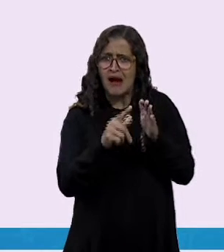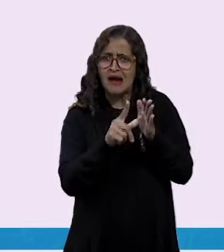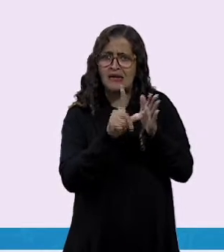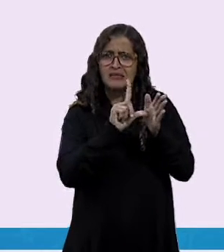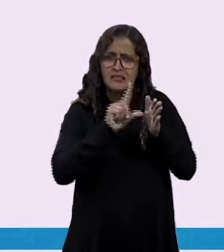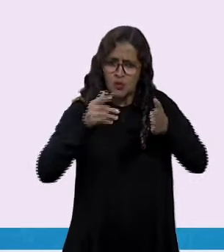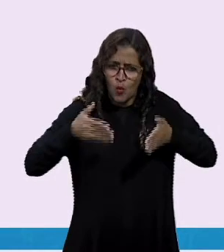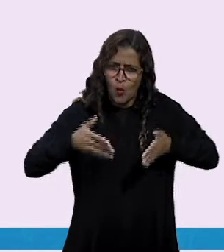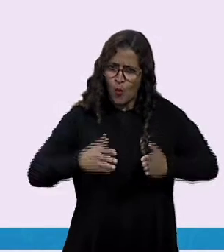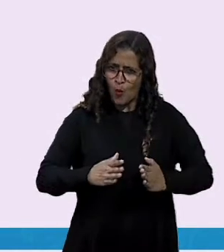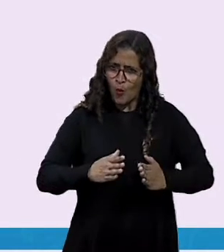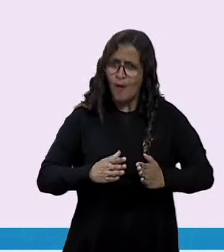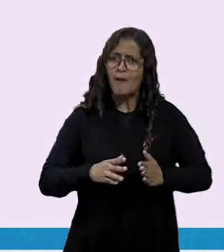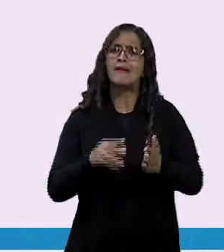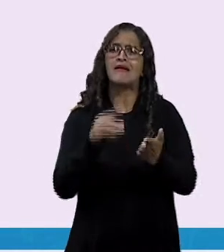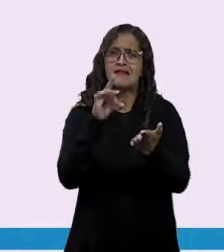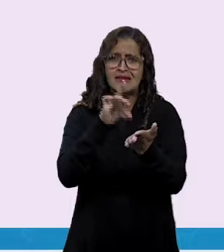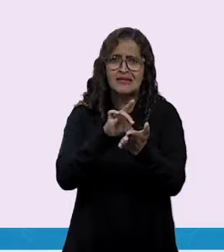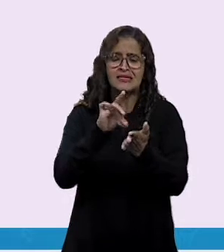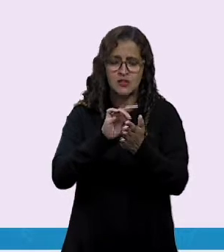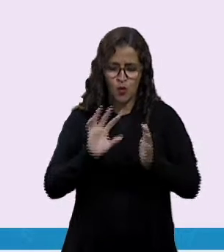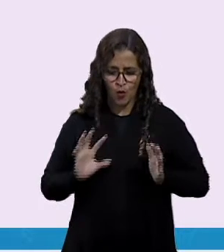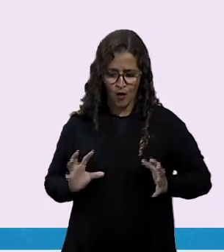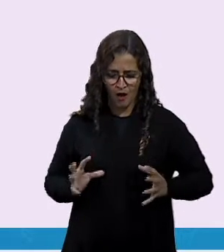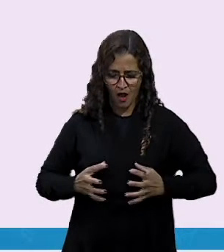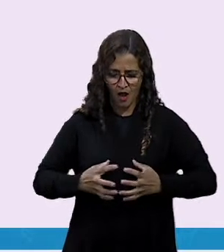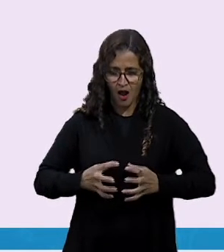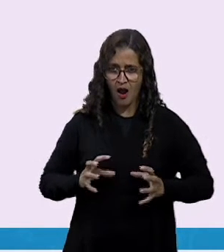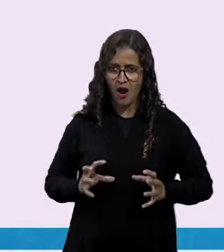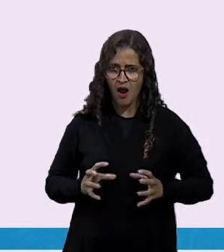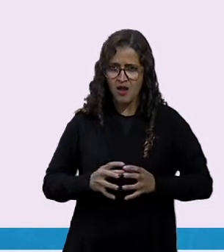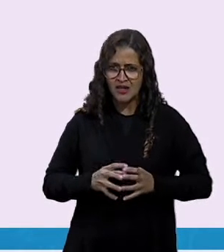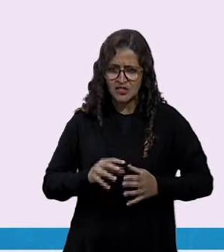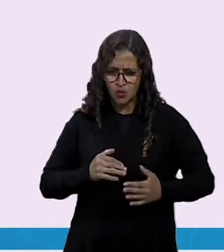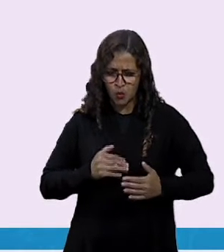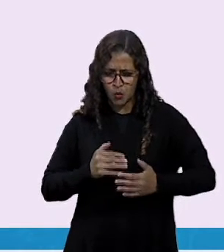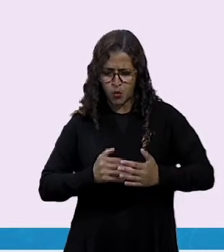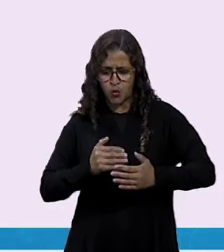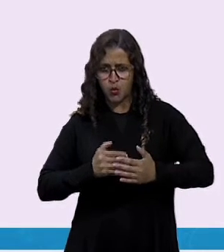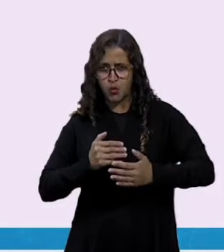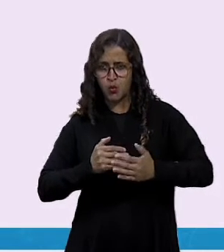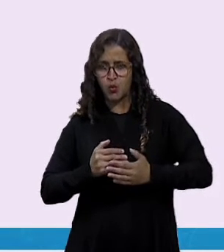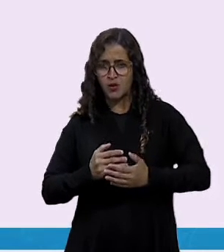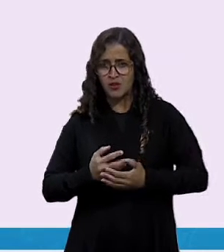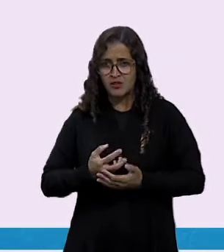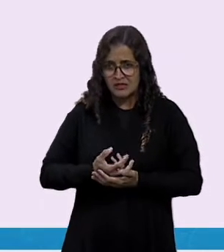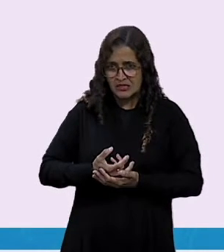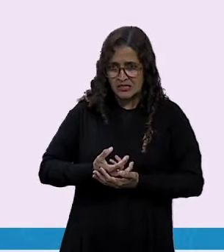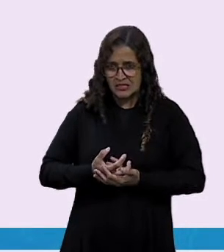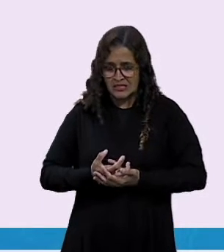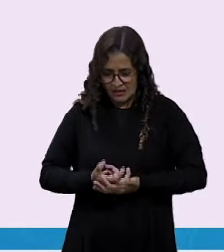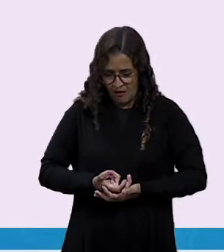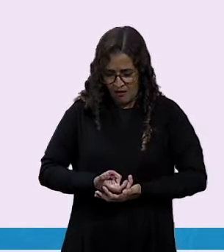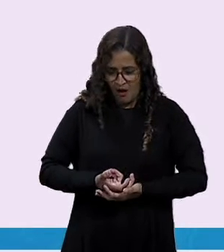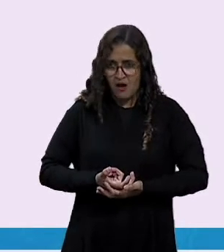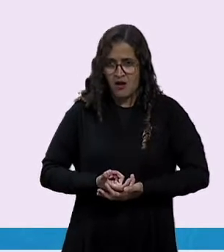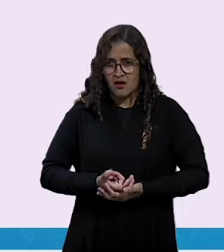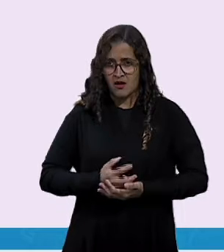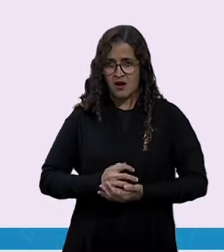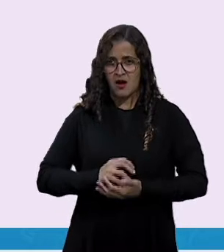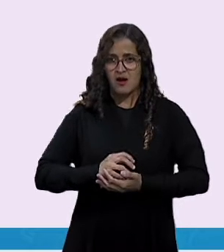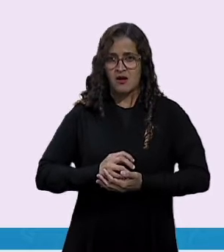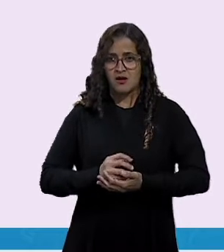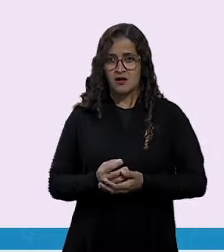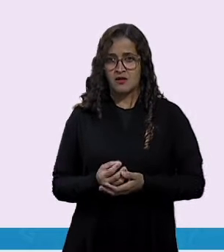antes de nascer, dentro da barriga das mães. O bebê fica envolvido em uma placenta que